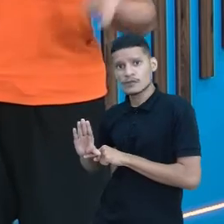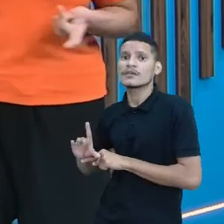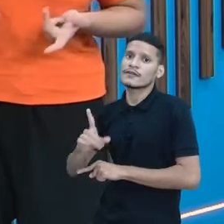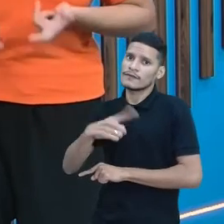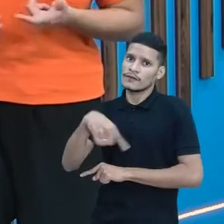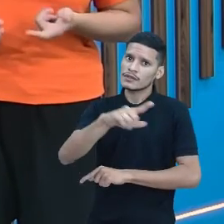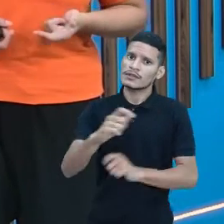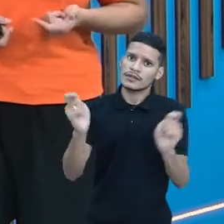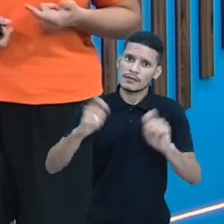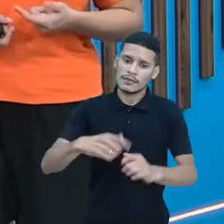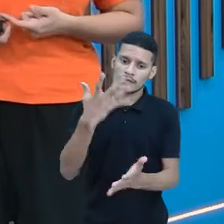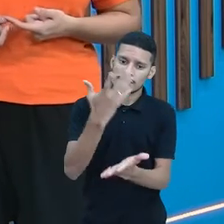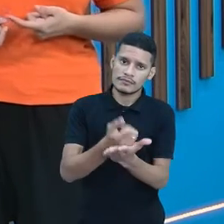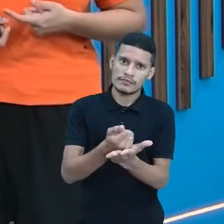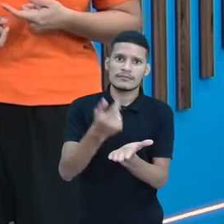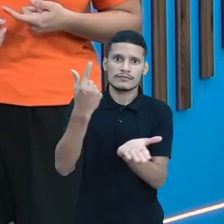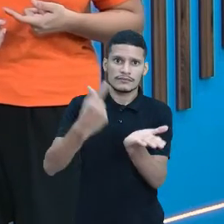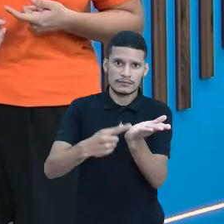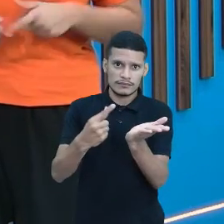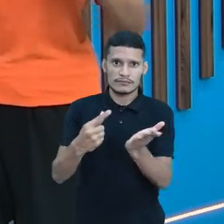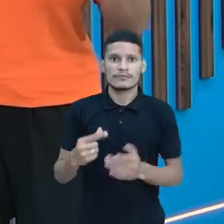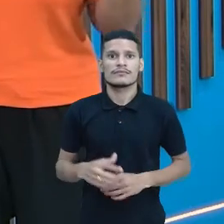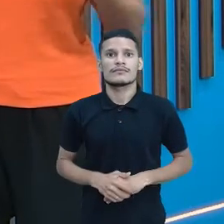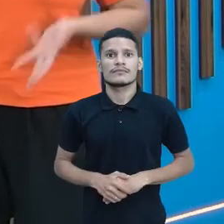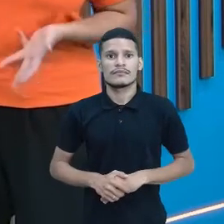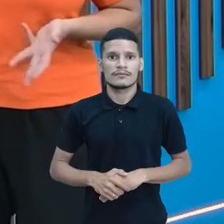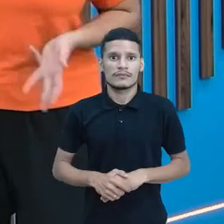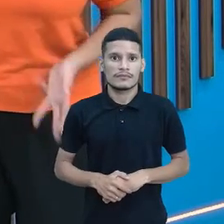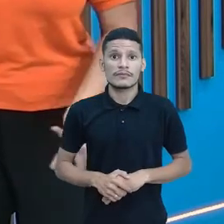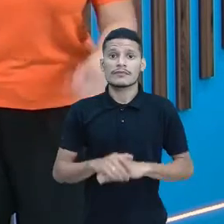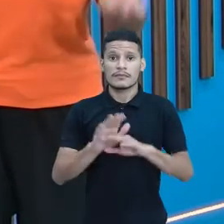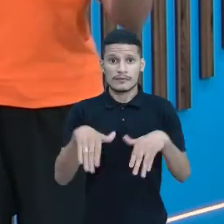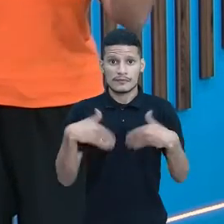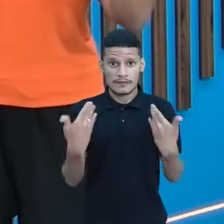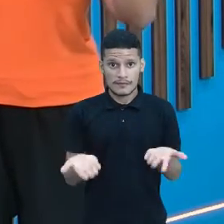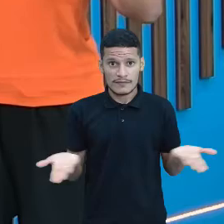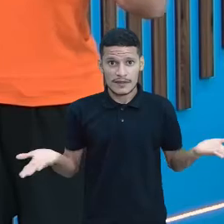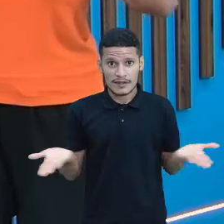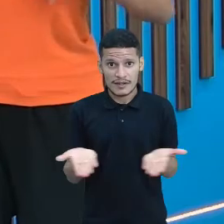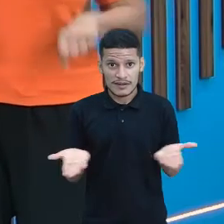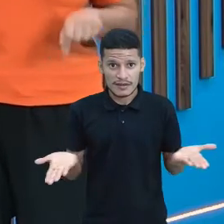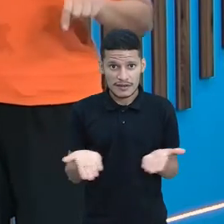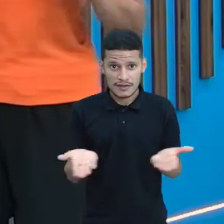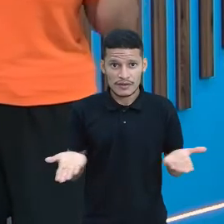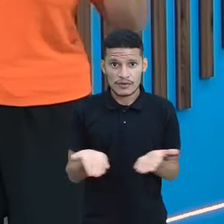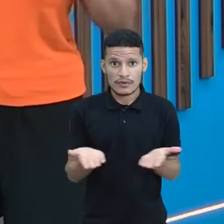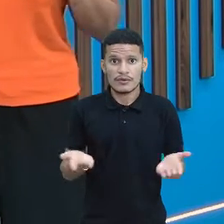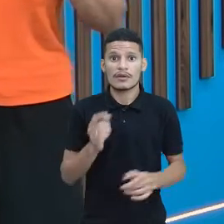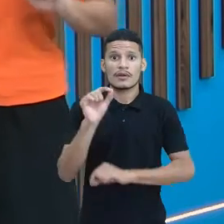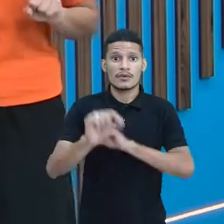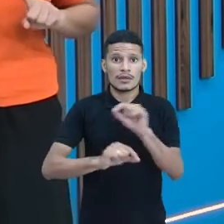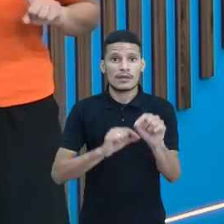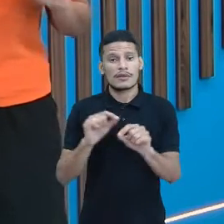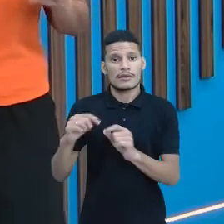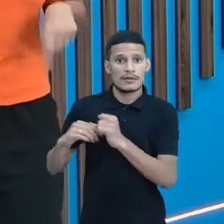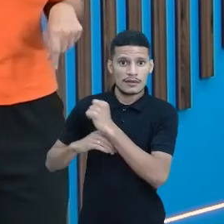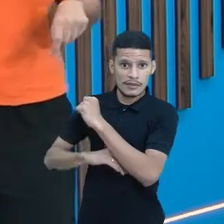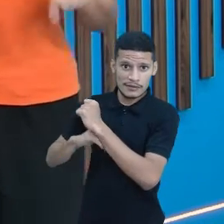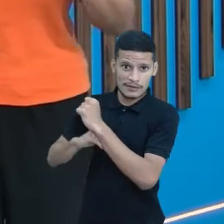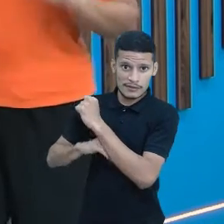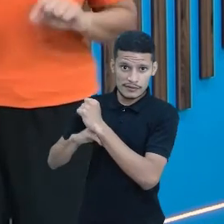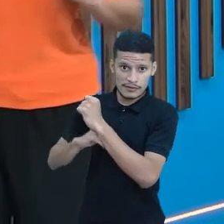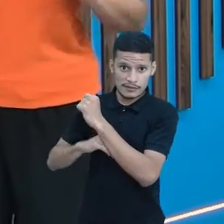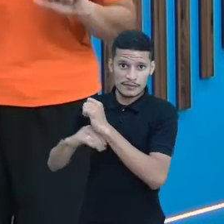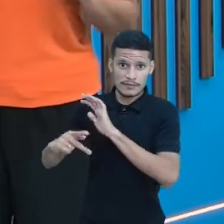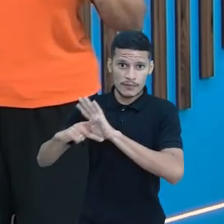para downloadar o aplicativo. E agora a gente vai botar o QR Code para